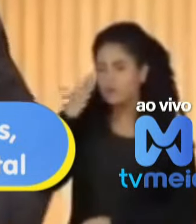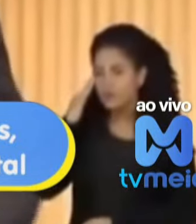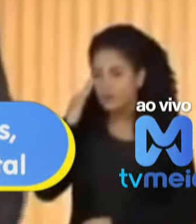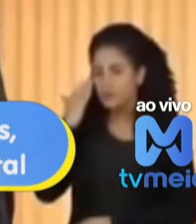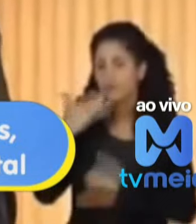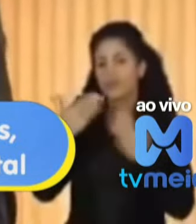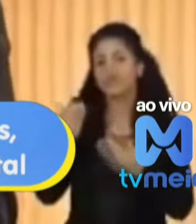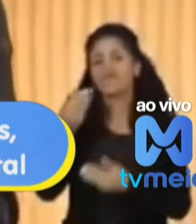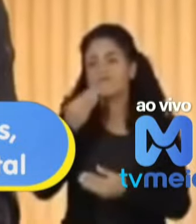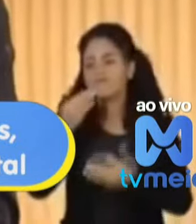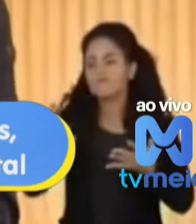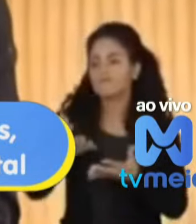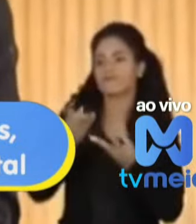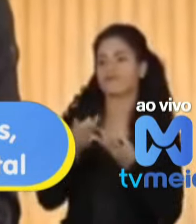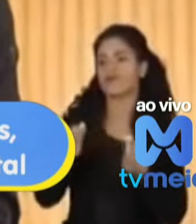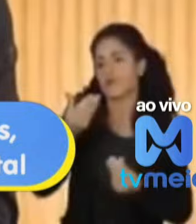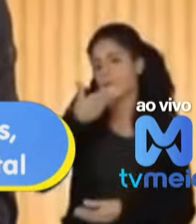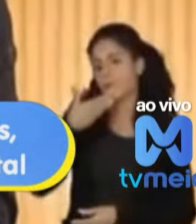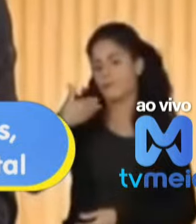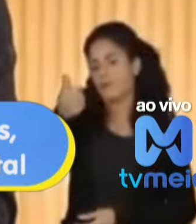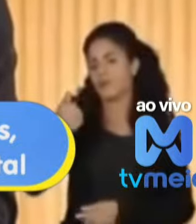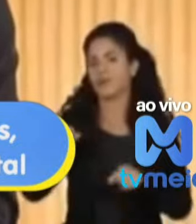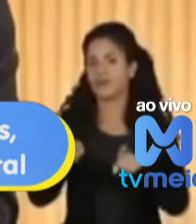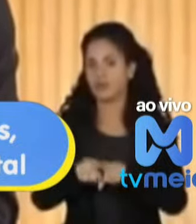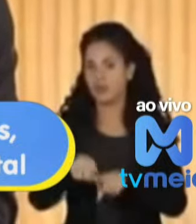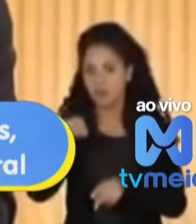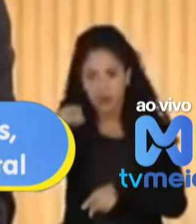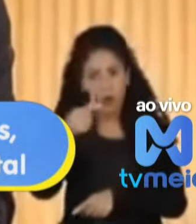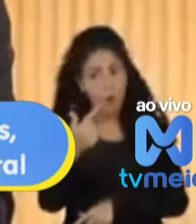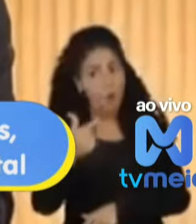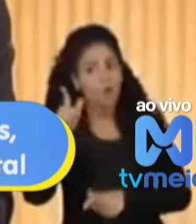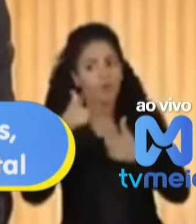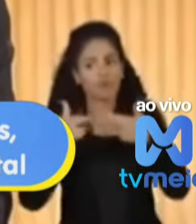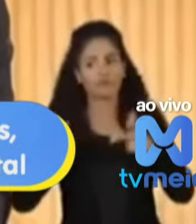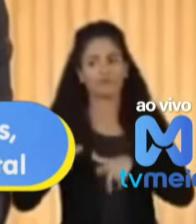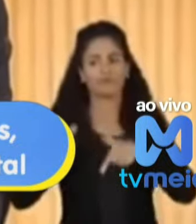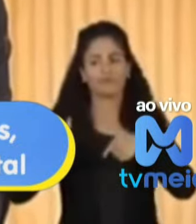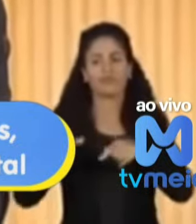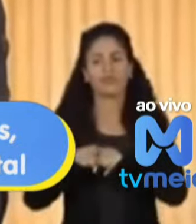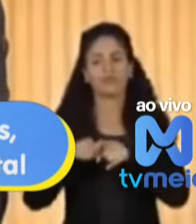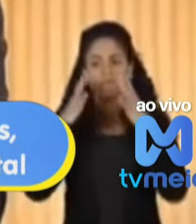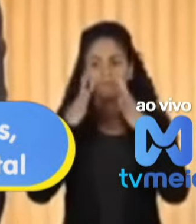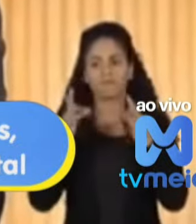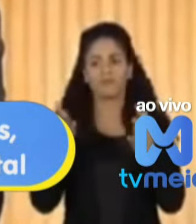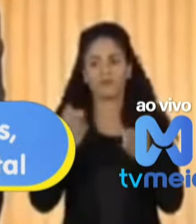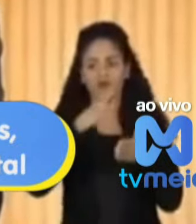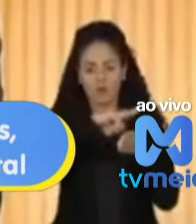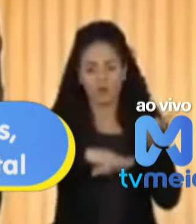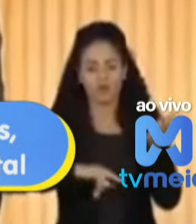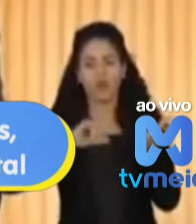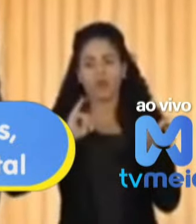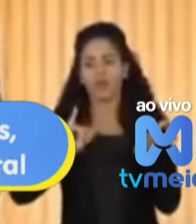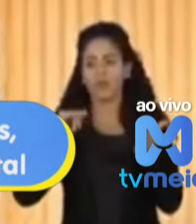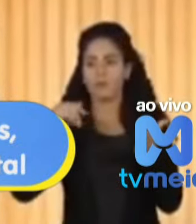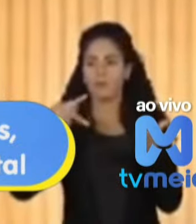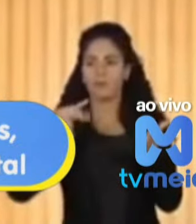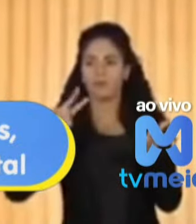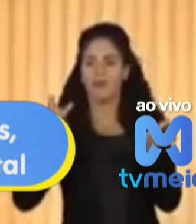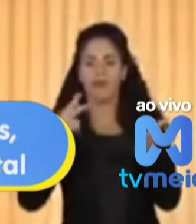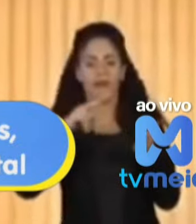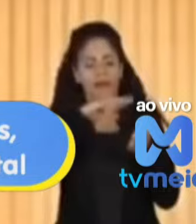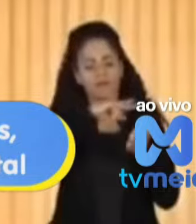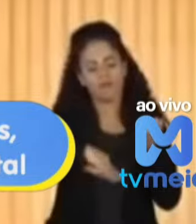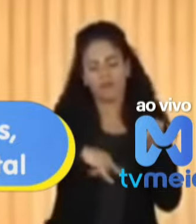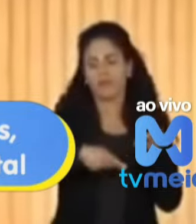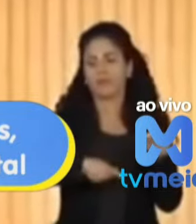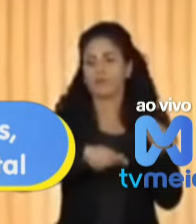colocarem não enxergarem as condições climáticas né não verem a natureza como protagonista